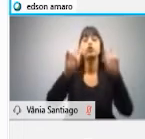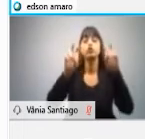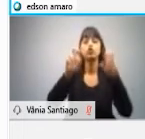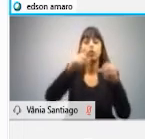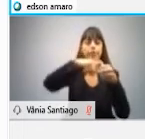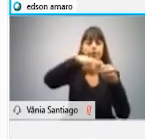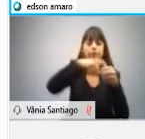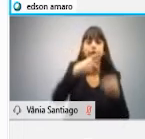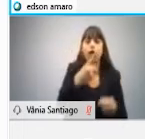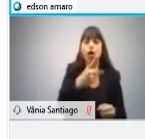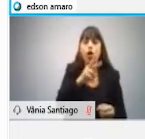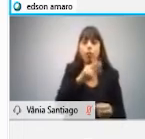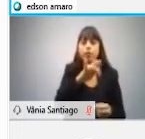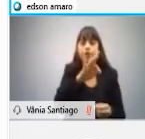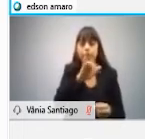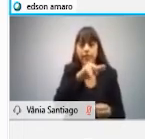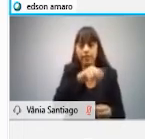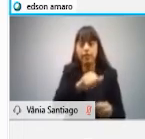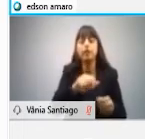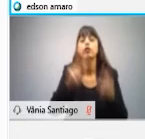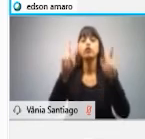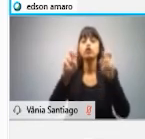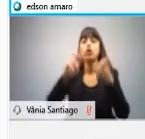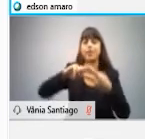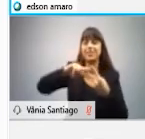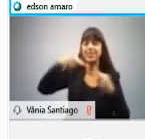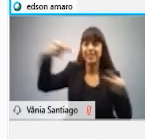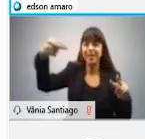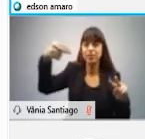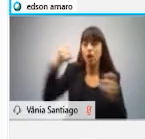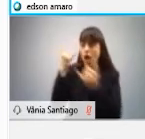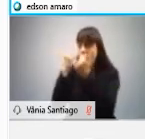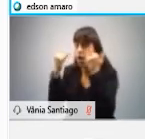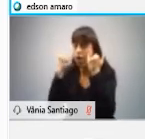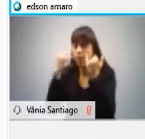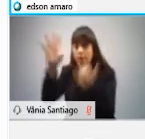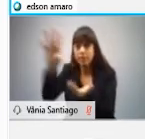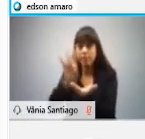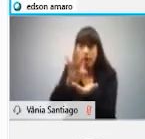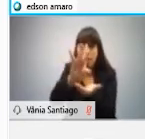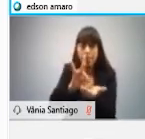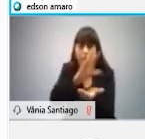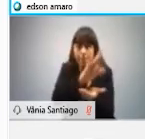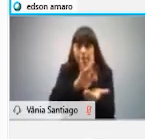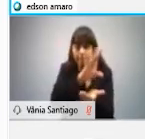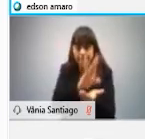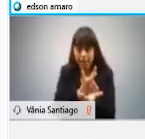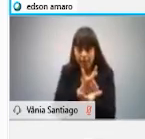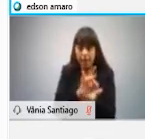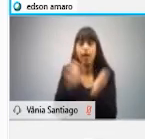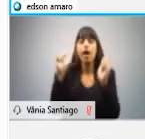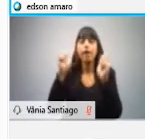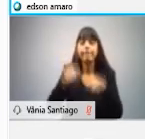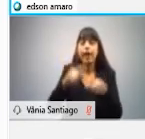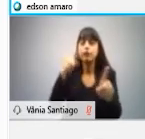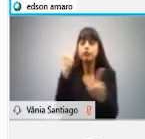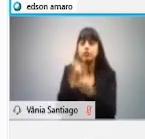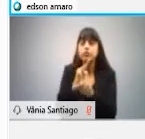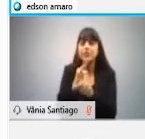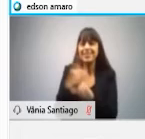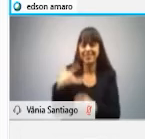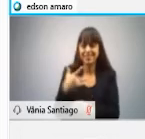genéticos e traços genéticos de uma pessoa, eu consigo antever como vai ser a saúde dela nos próximos dias, eu consigo predizer